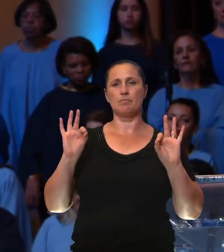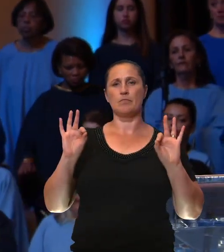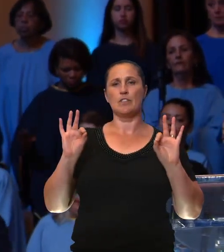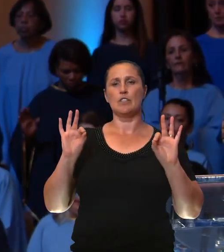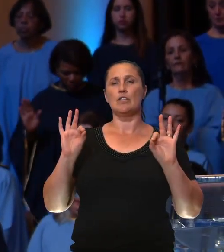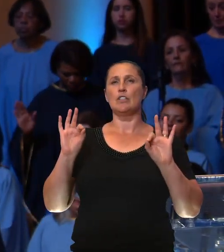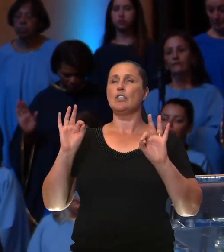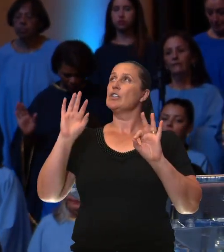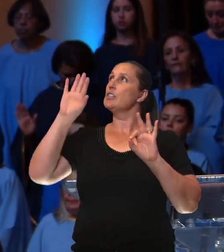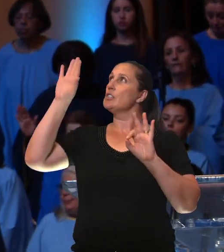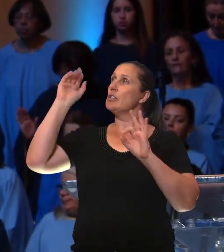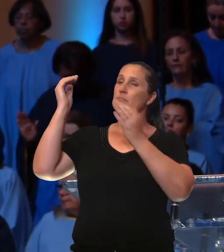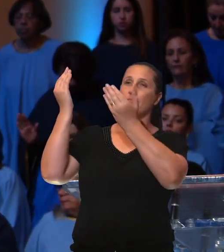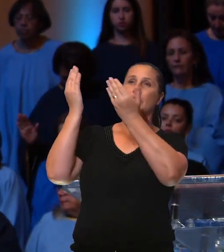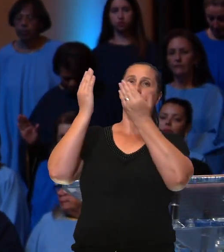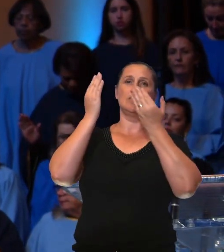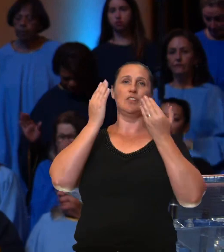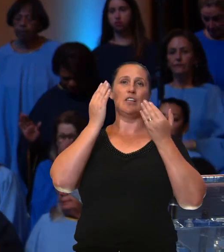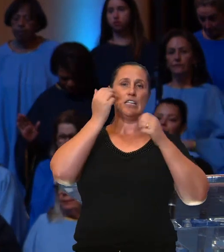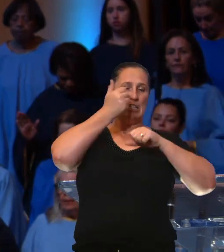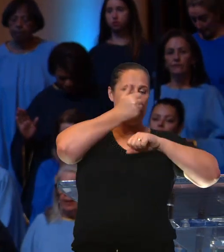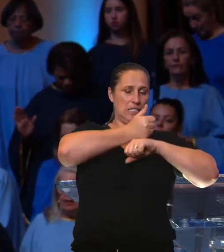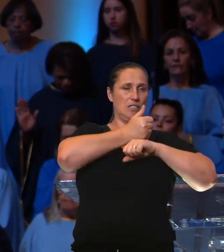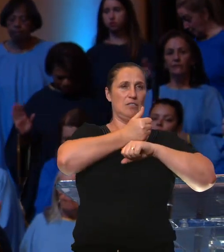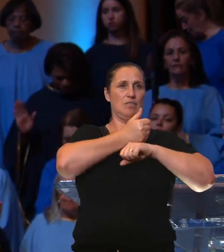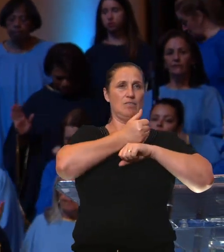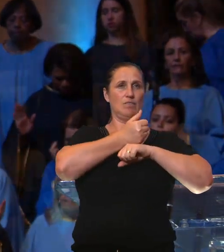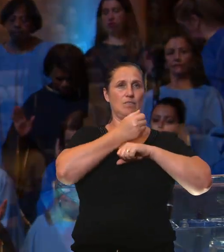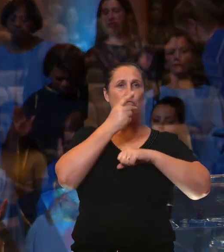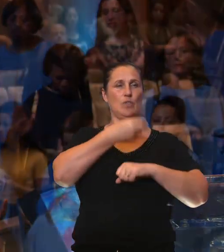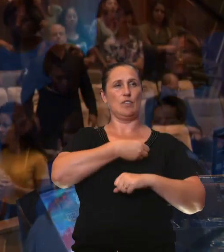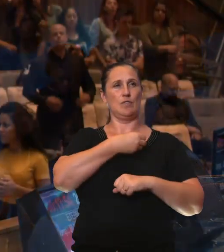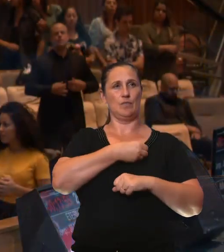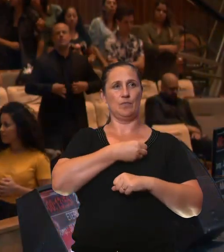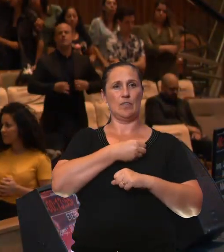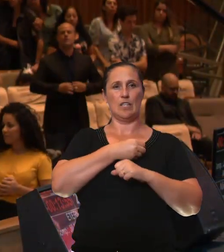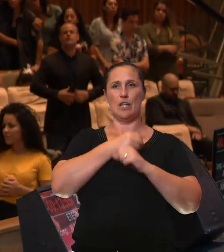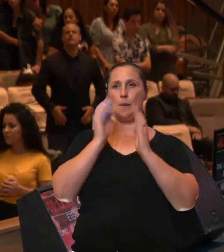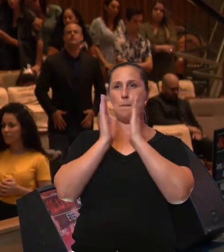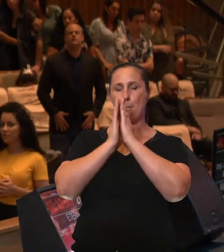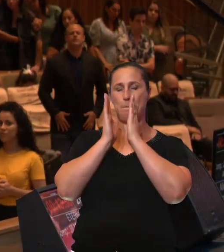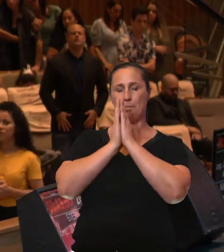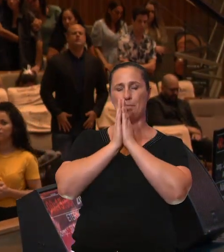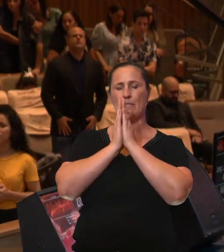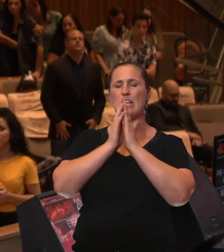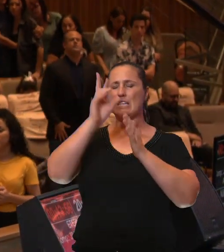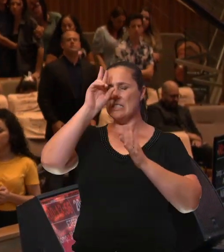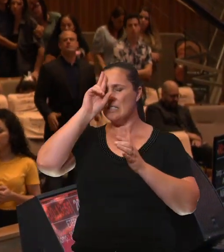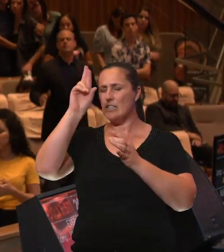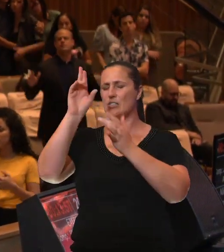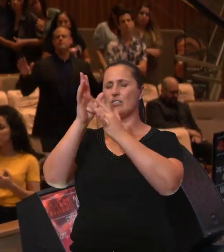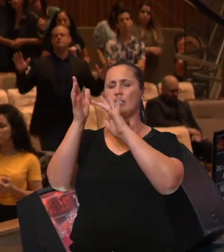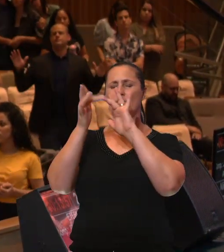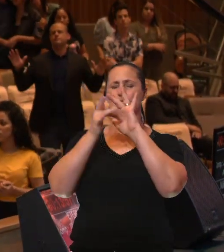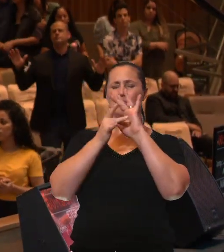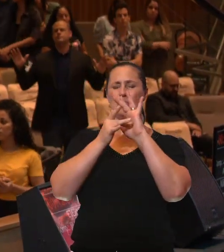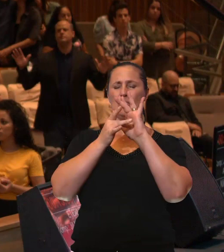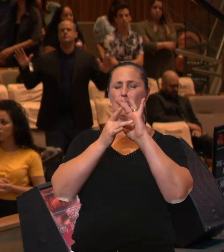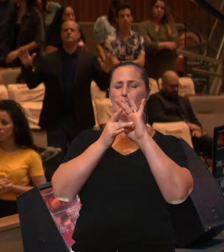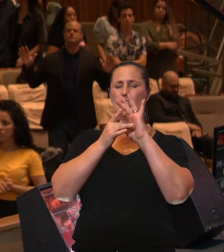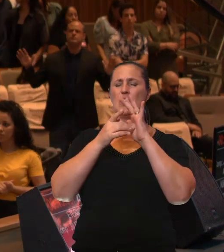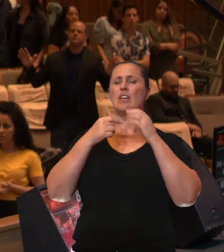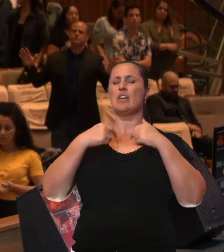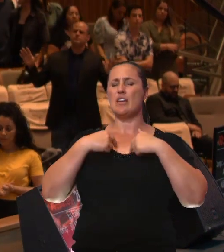convidando Jesus para ser Senhor da sua vida. Amém? Feche seus olhos, repete assim comigo: Senhor Jesus,